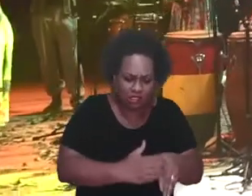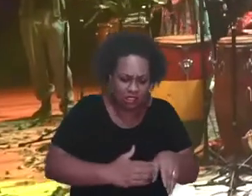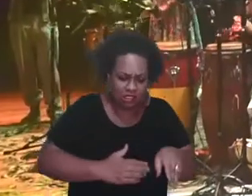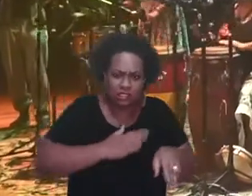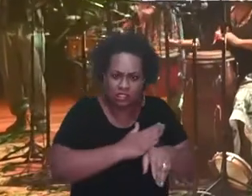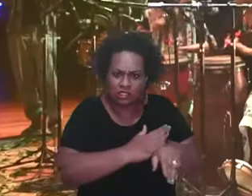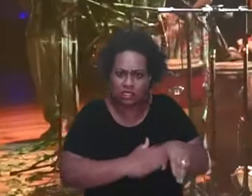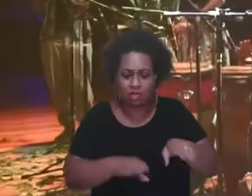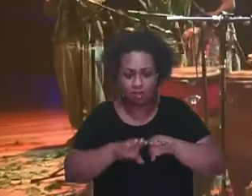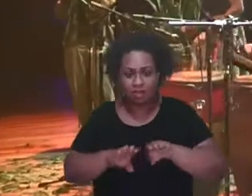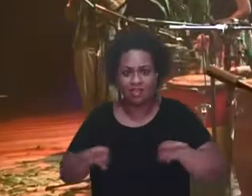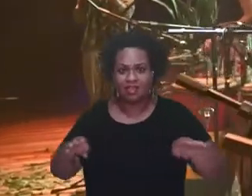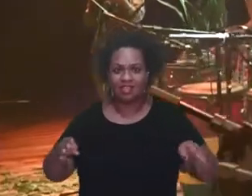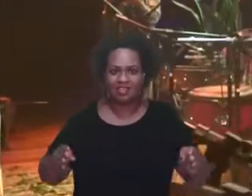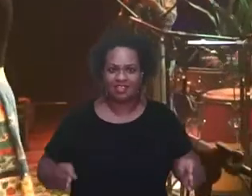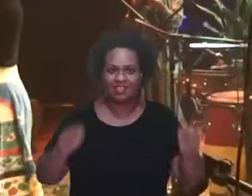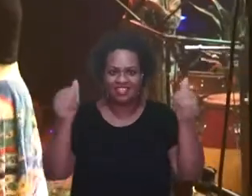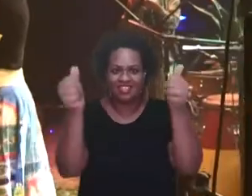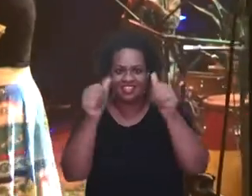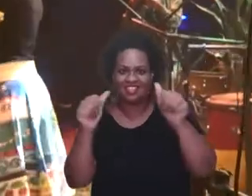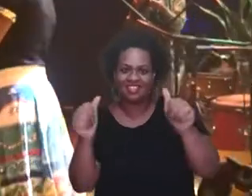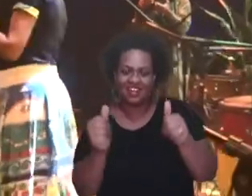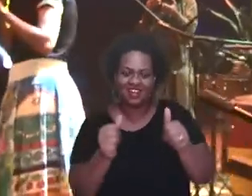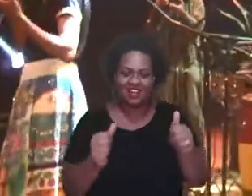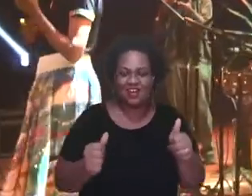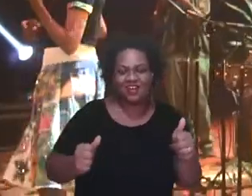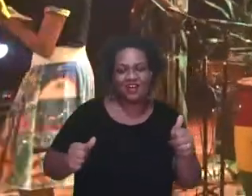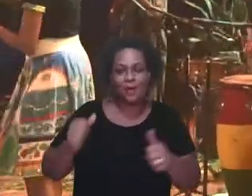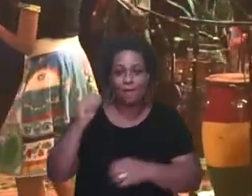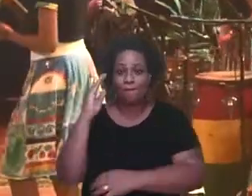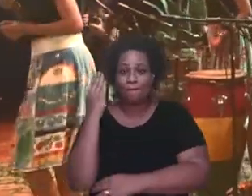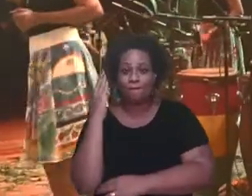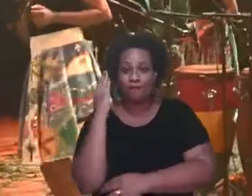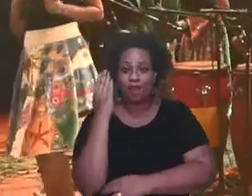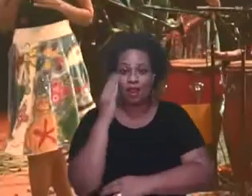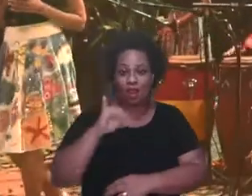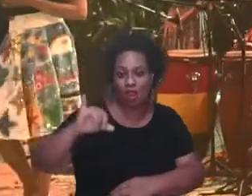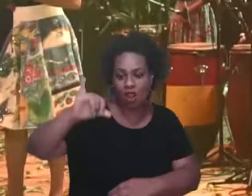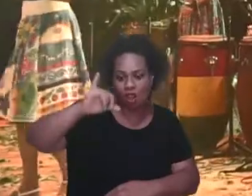ser uma mesinha para voltar a nossa senhora se peroba e